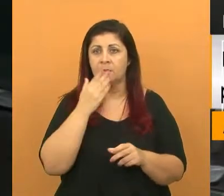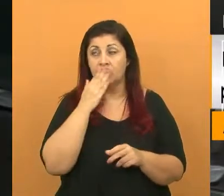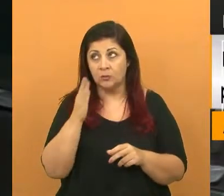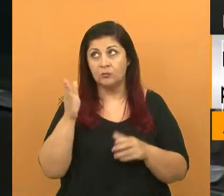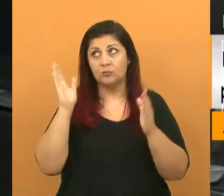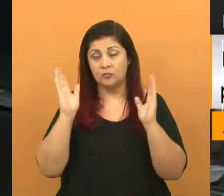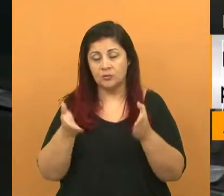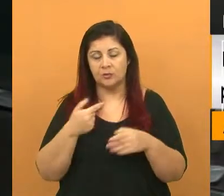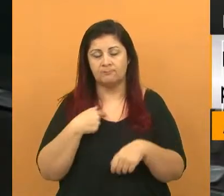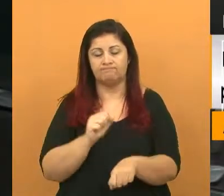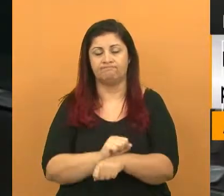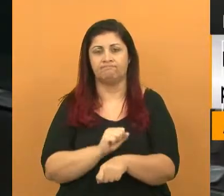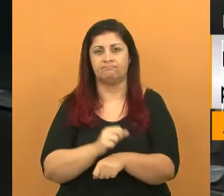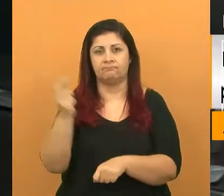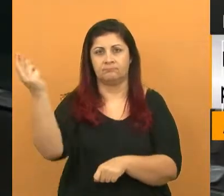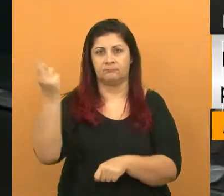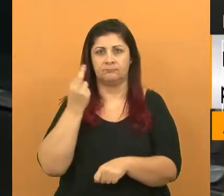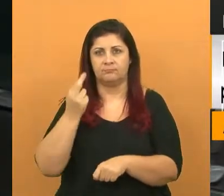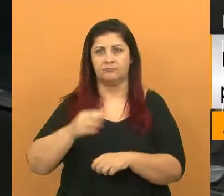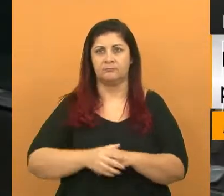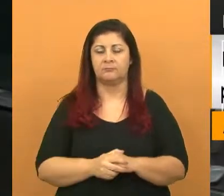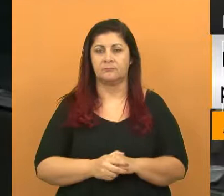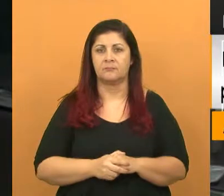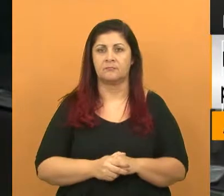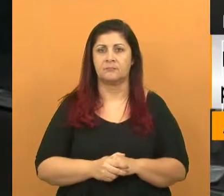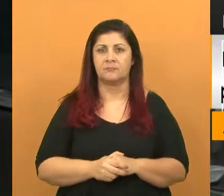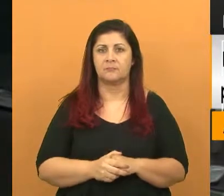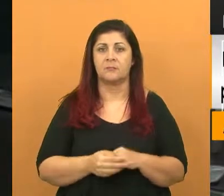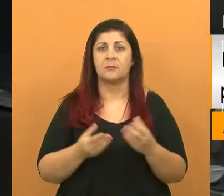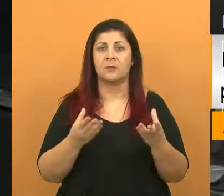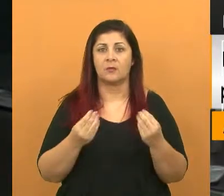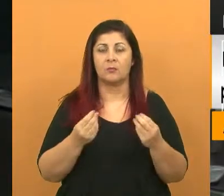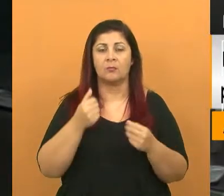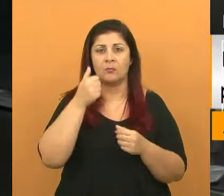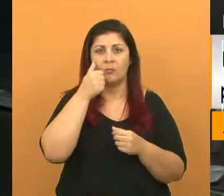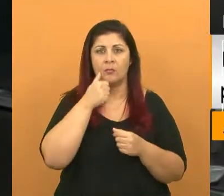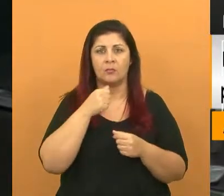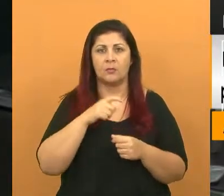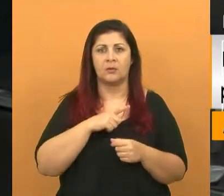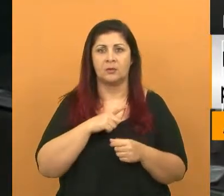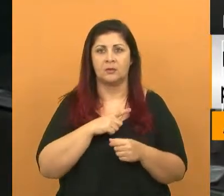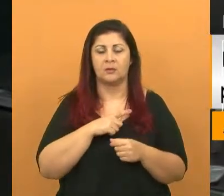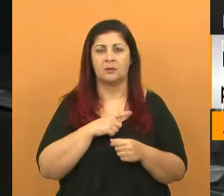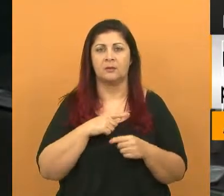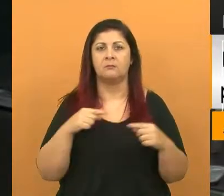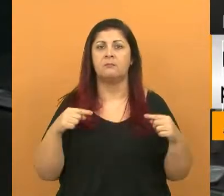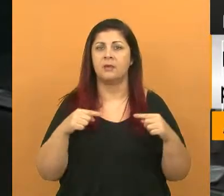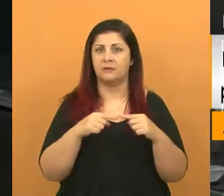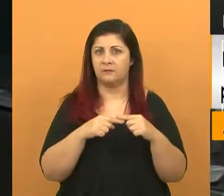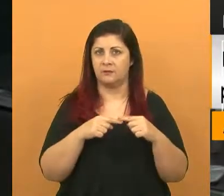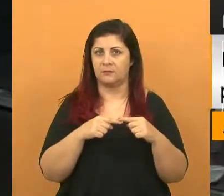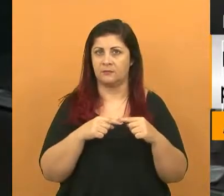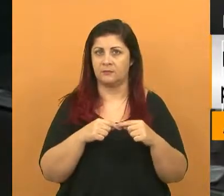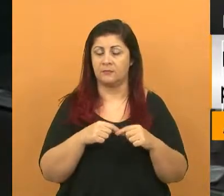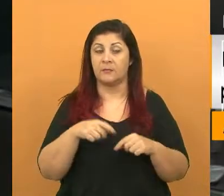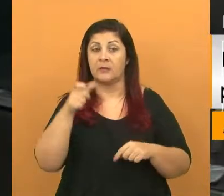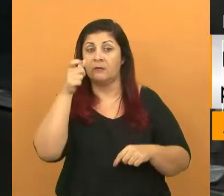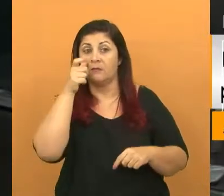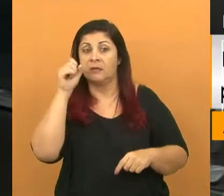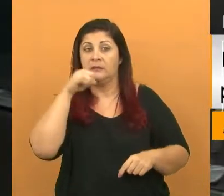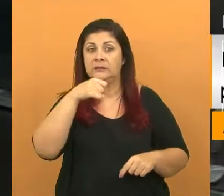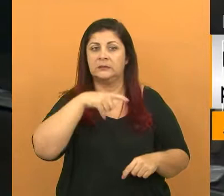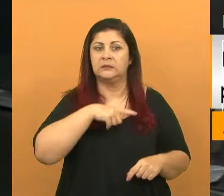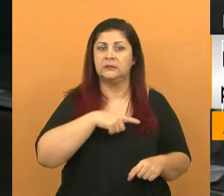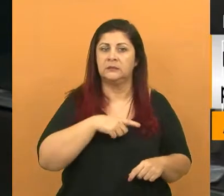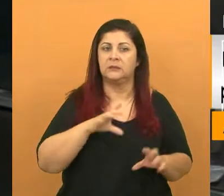o pedido, né? Estou aguardando a resposta. Muitas mulheres vão ser beneficiadas, tendo aí um diagnóstico precoce do câncer de mama e